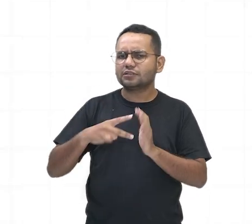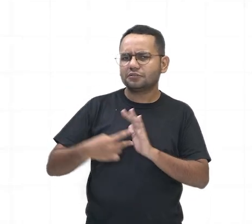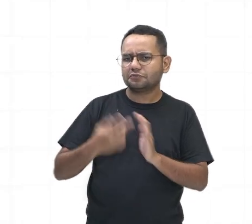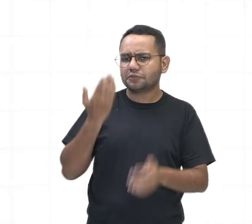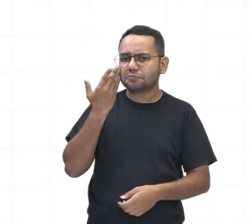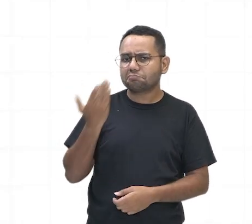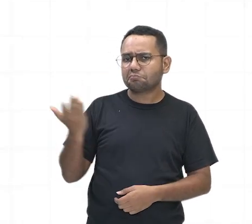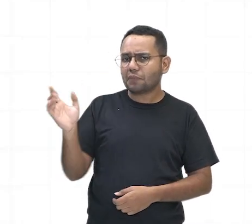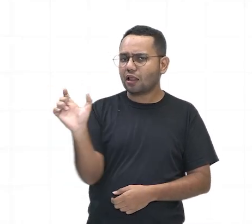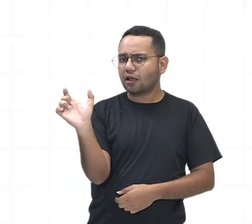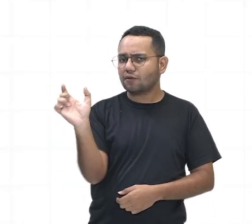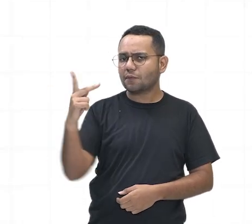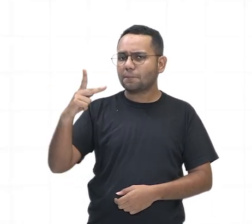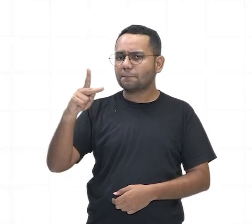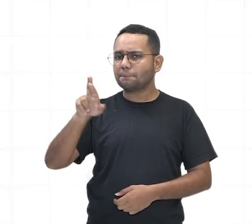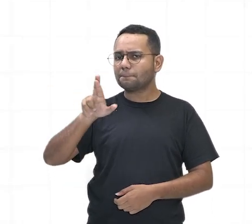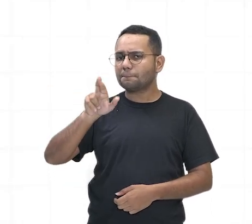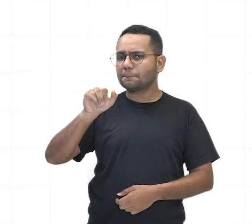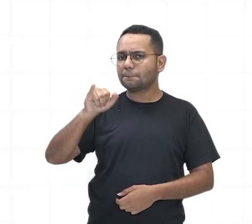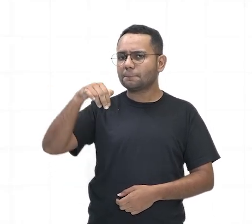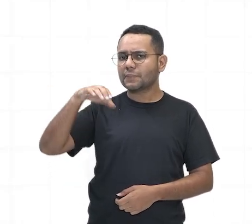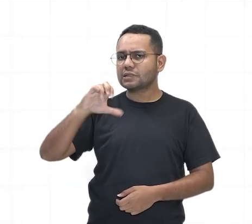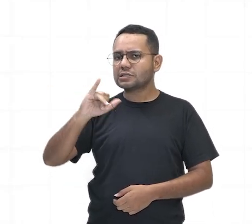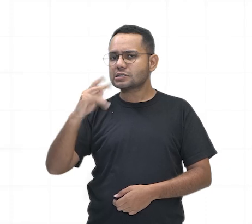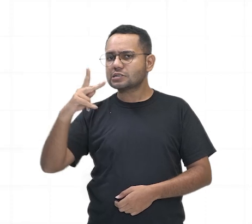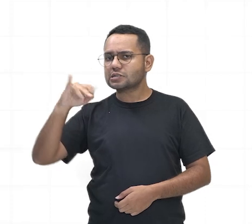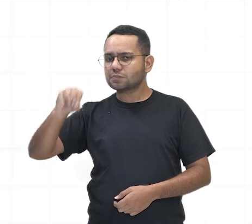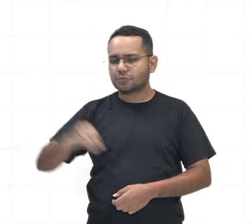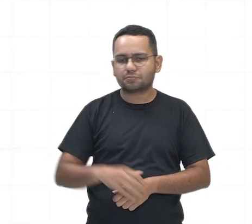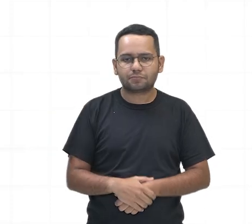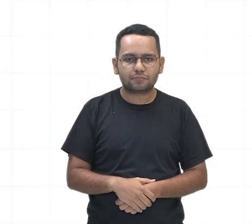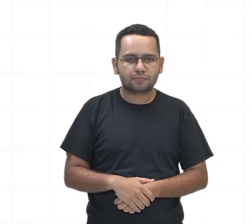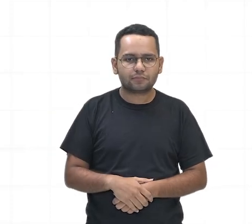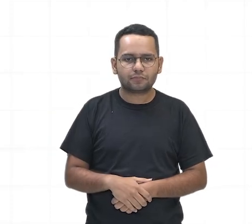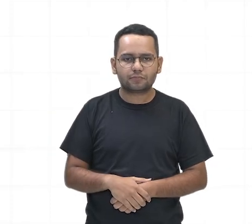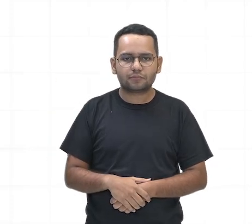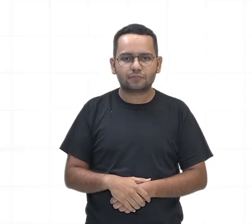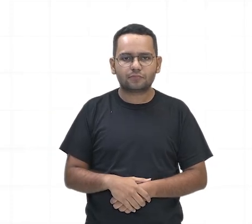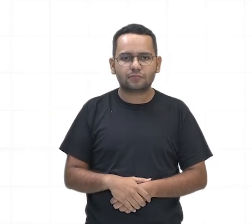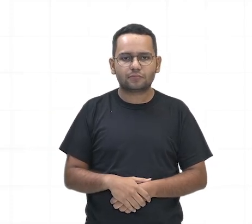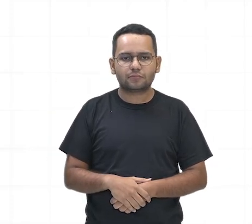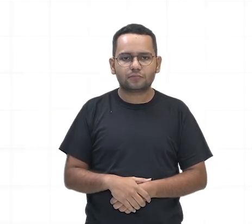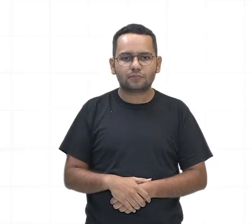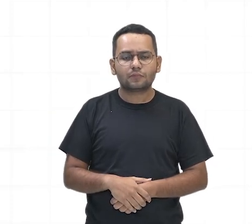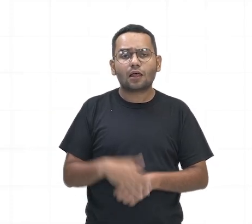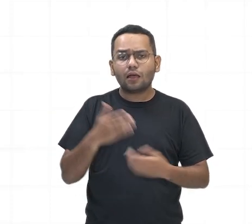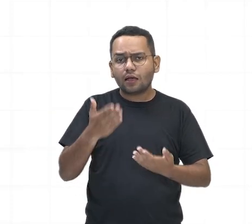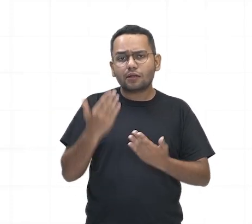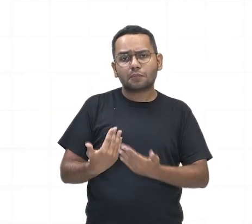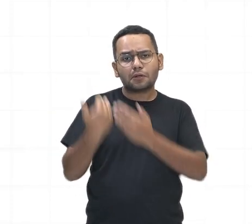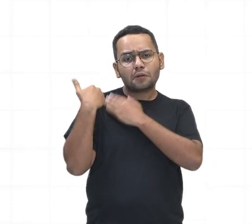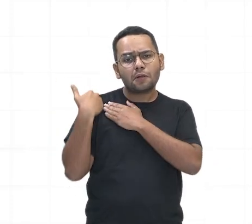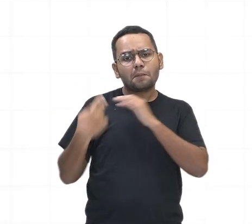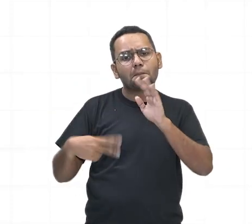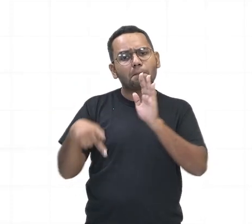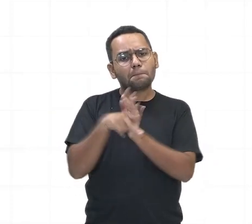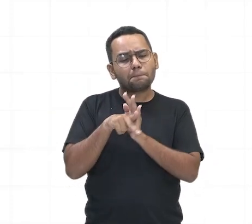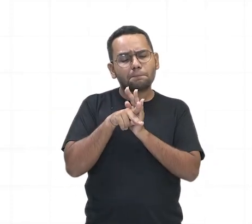interessante. Os princípios são as bases sobre as quais a vida